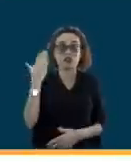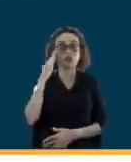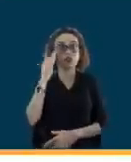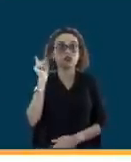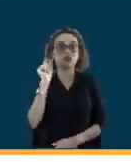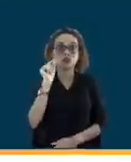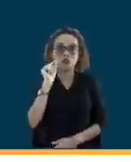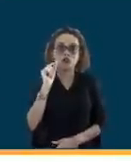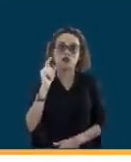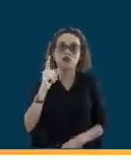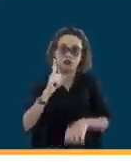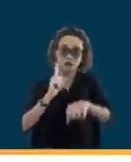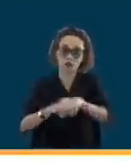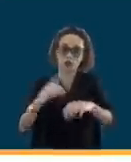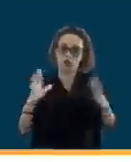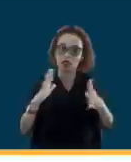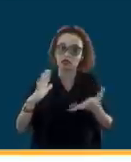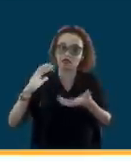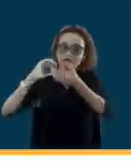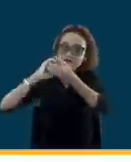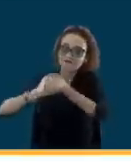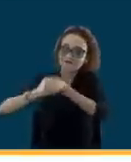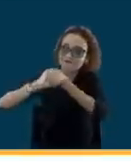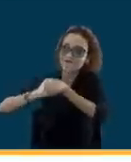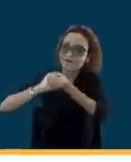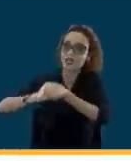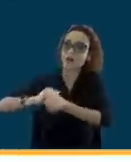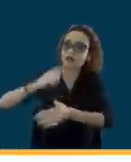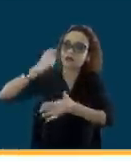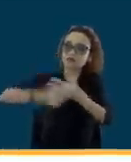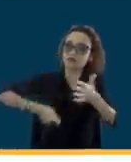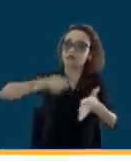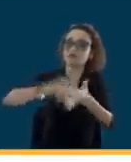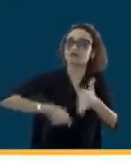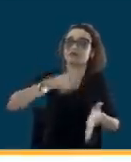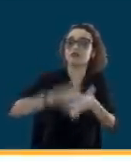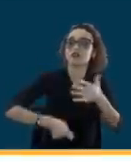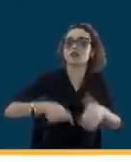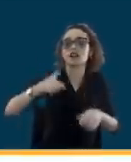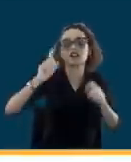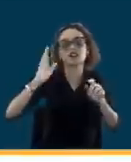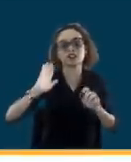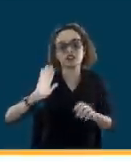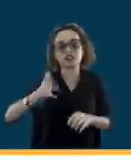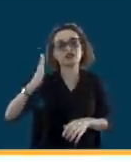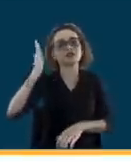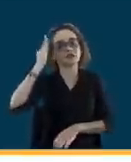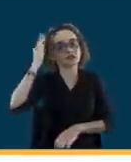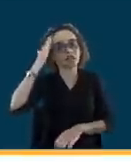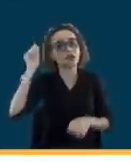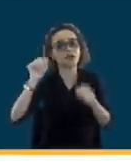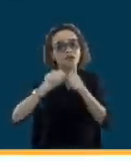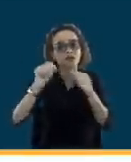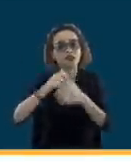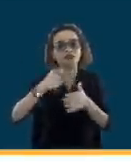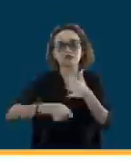as nossas mãos e não largarmos mais, porque a gente tem condição de fazer e sabemos fazer. Gratidão.